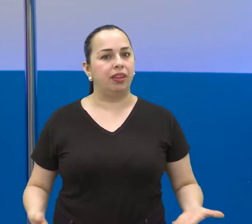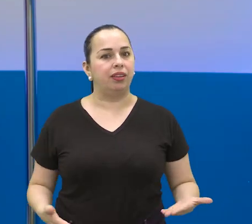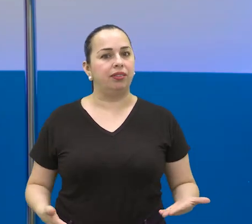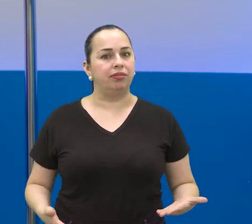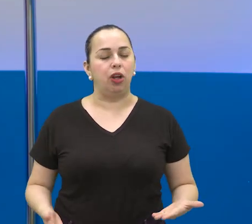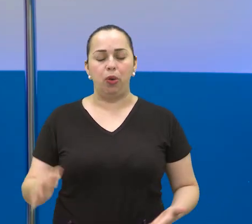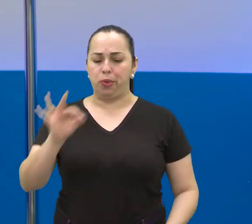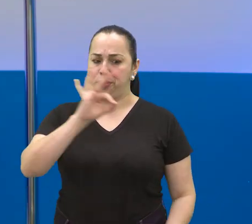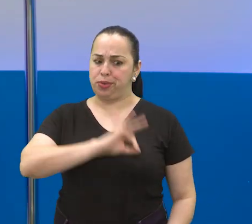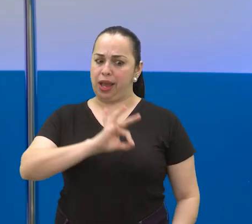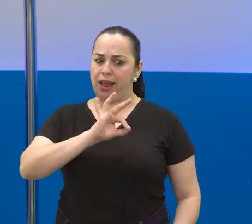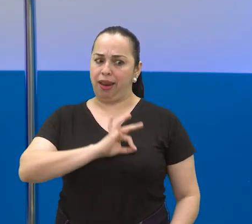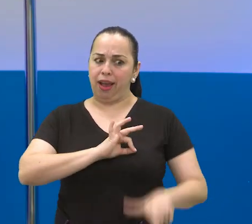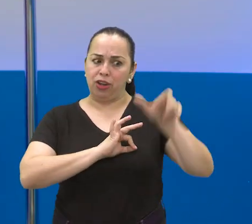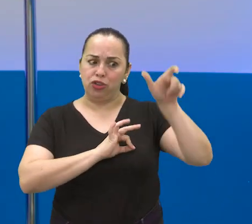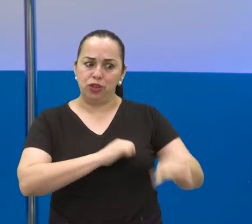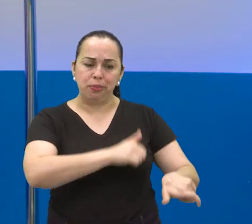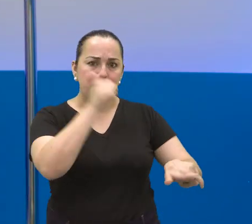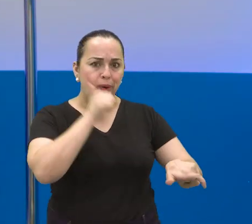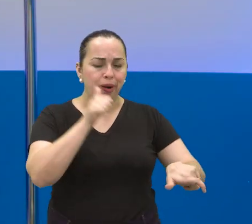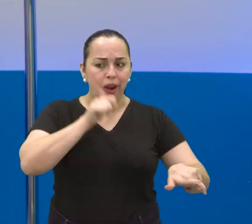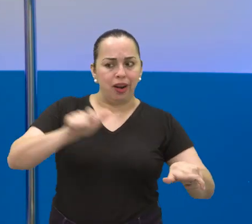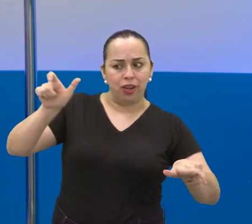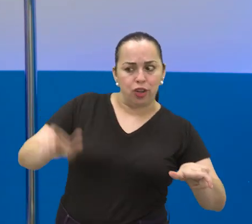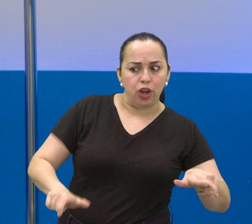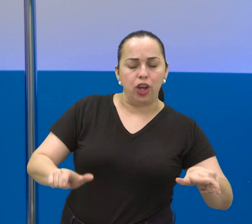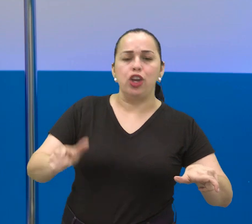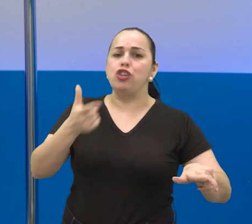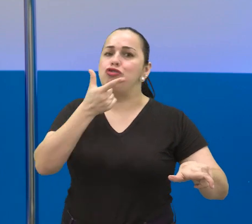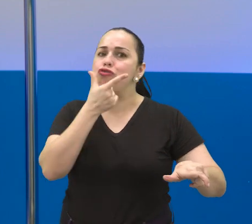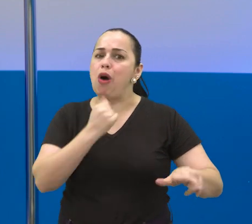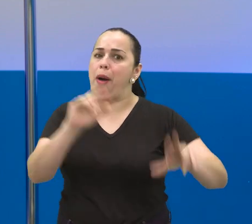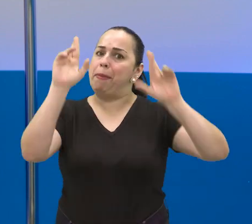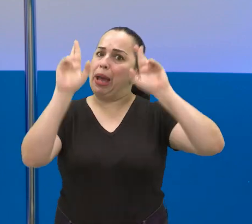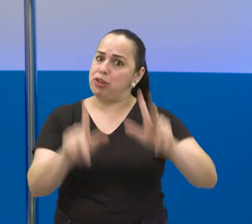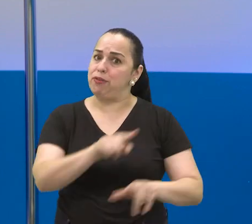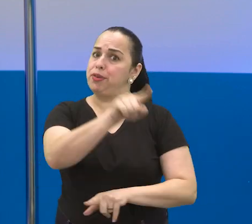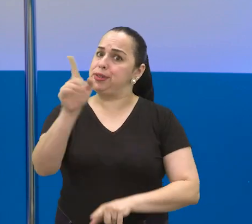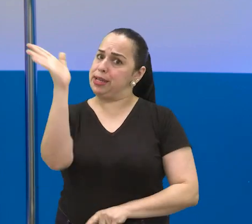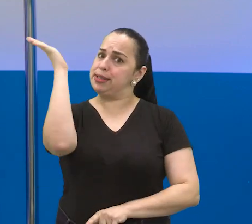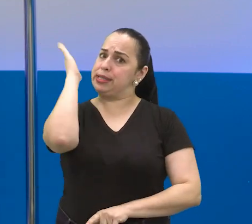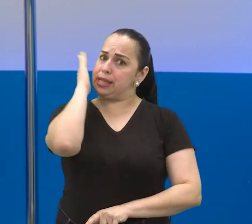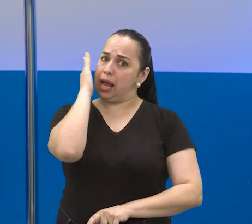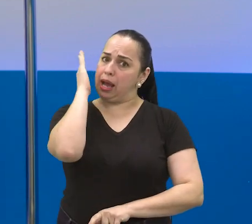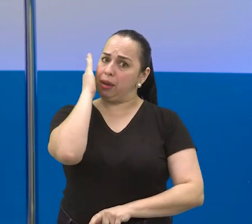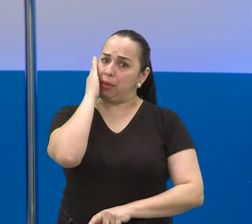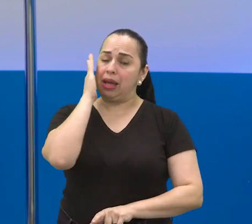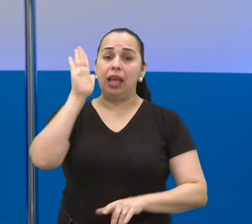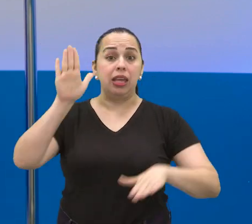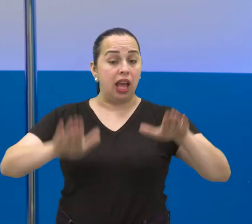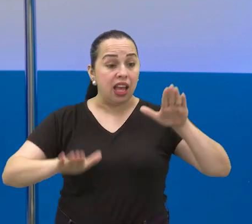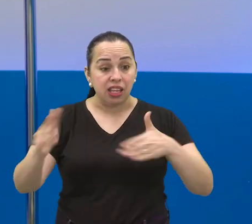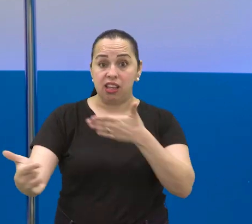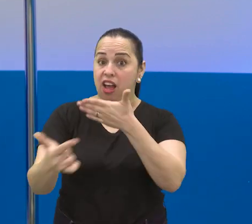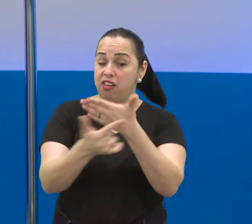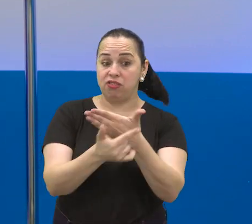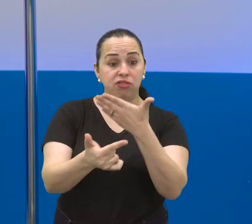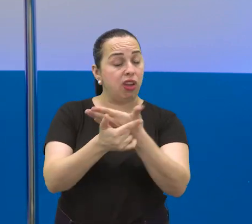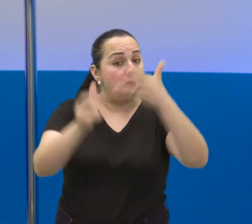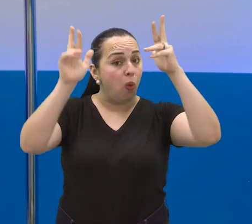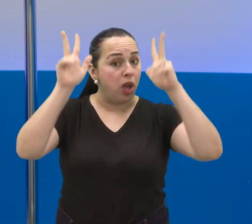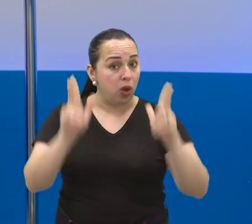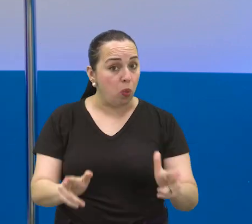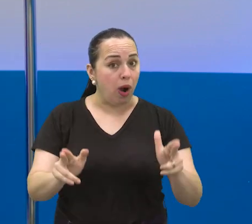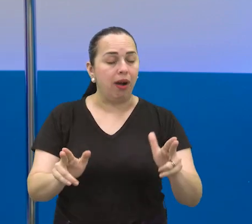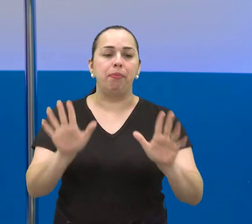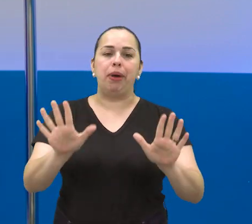A diferença salarial entre homens e mulheres é um fato já conhecido, mesmo quando ocupam o mesmo